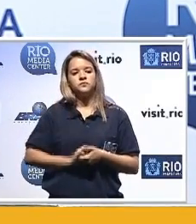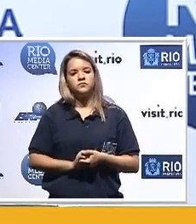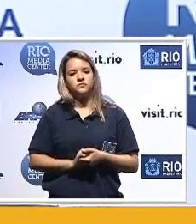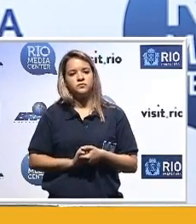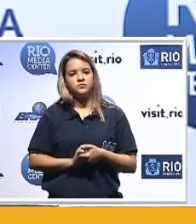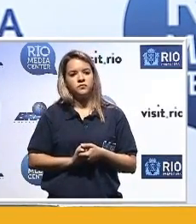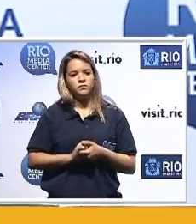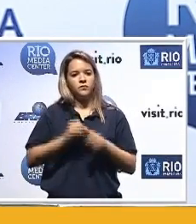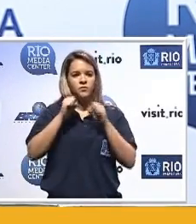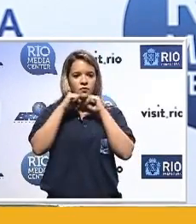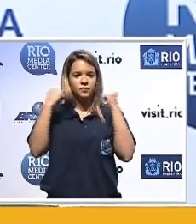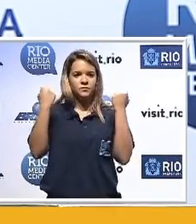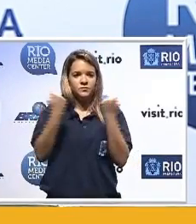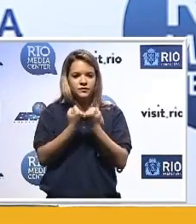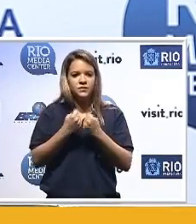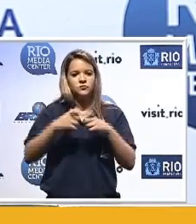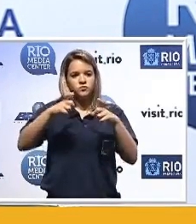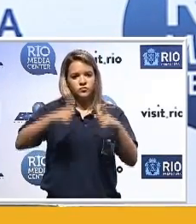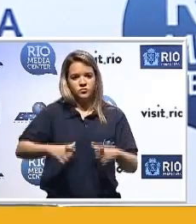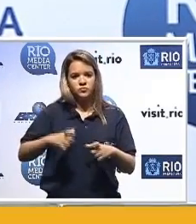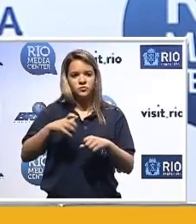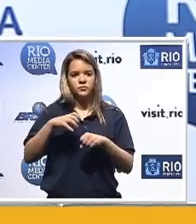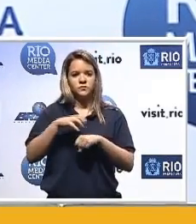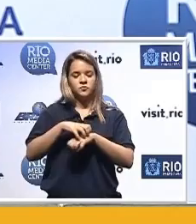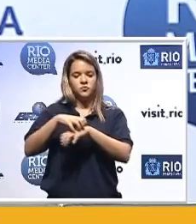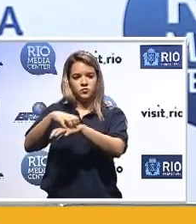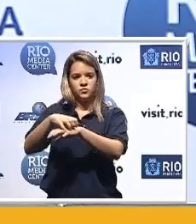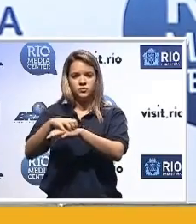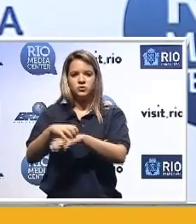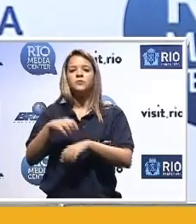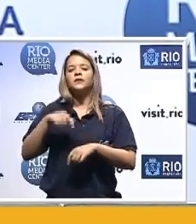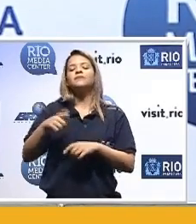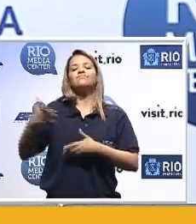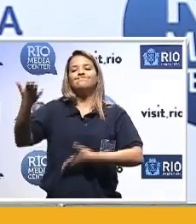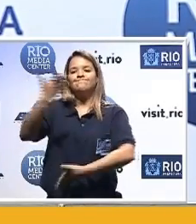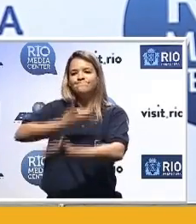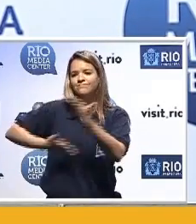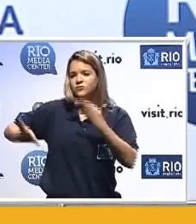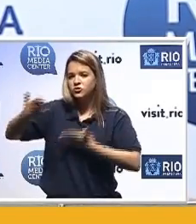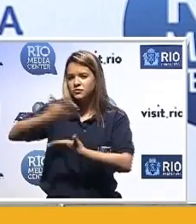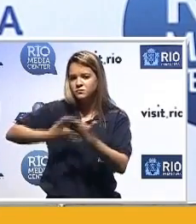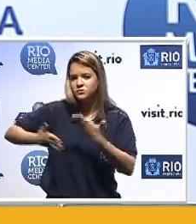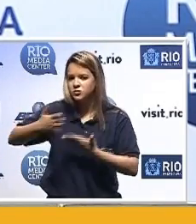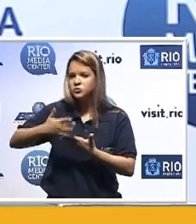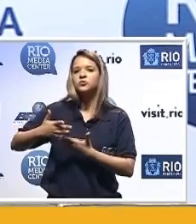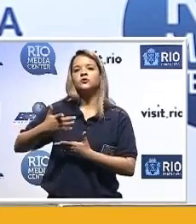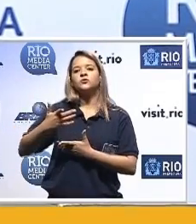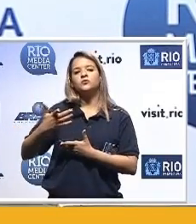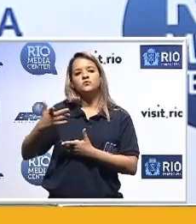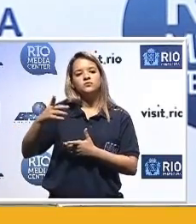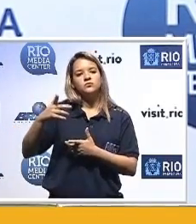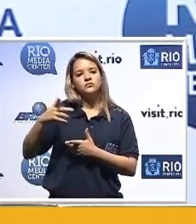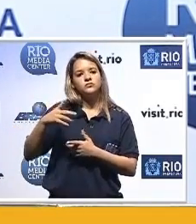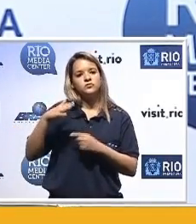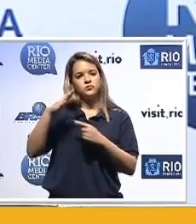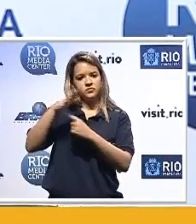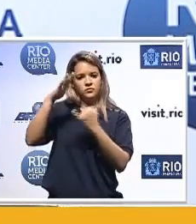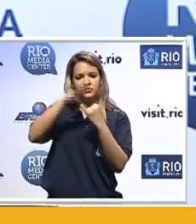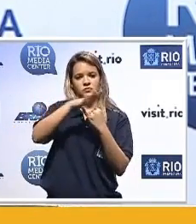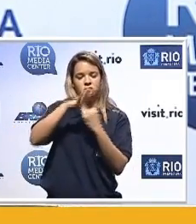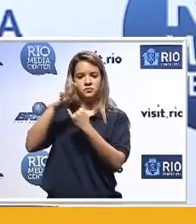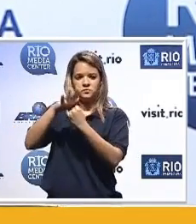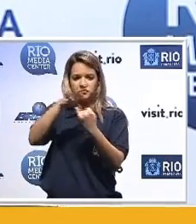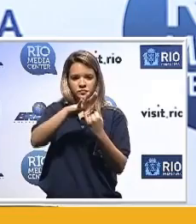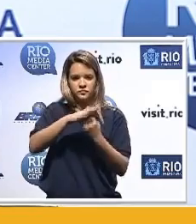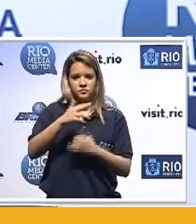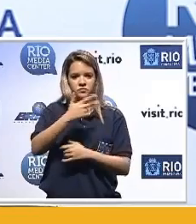Turismo Local e com a participação de todas as entidades que cuidam dos bem tombados do Brasil, Congonhas do Campo,